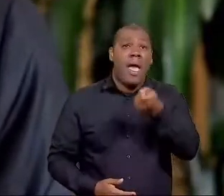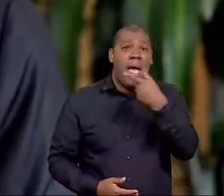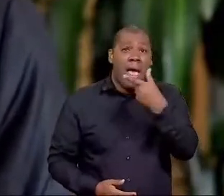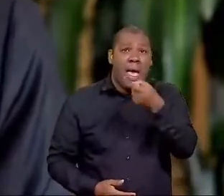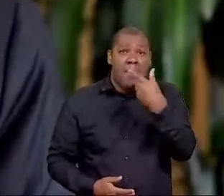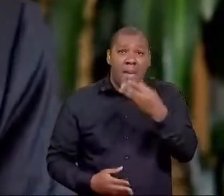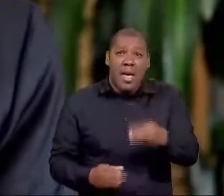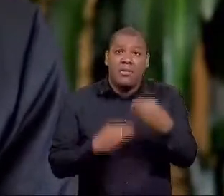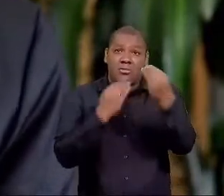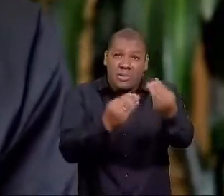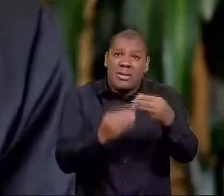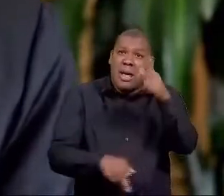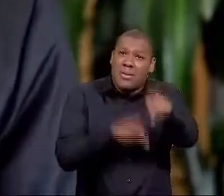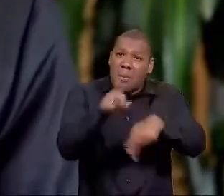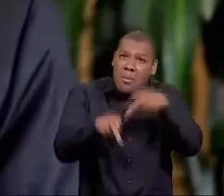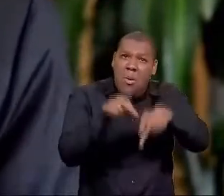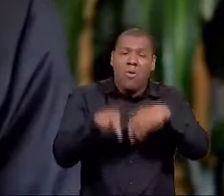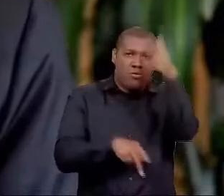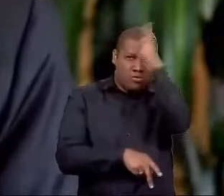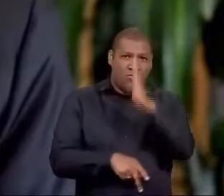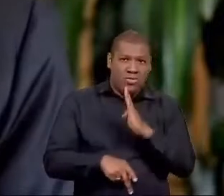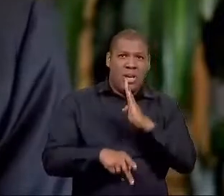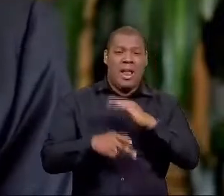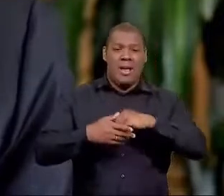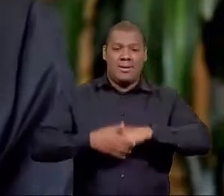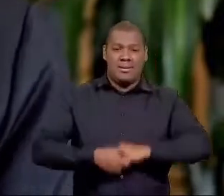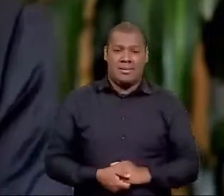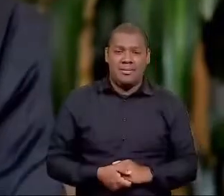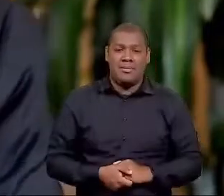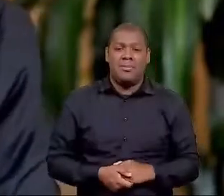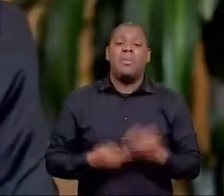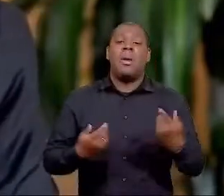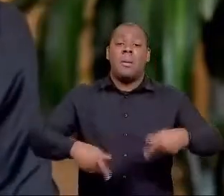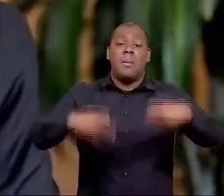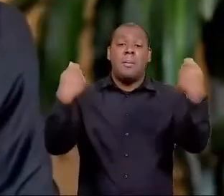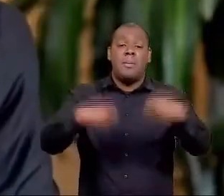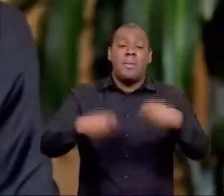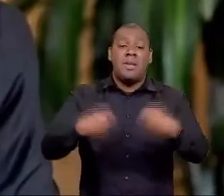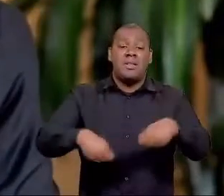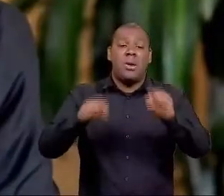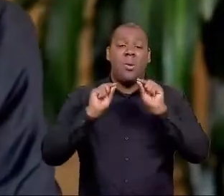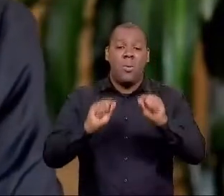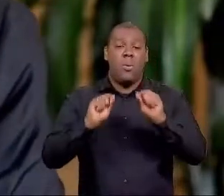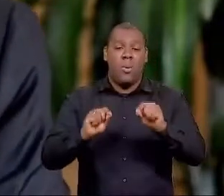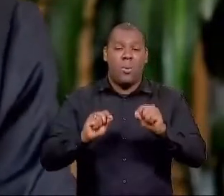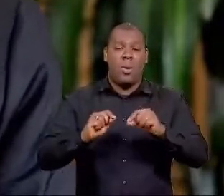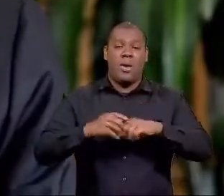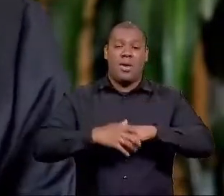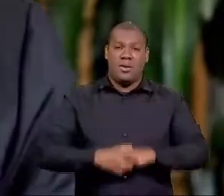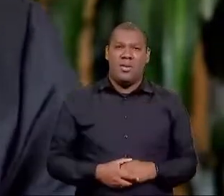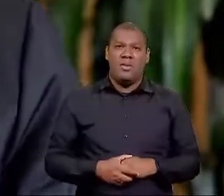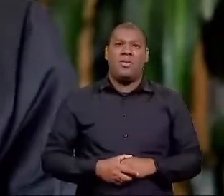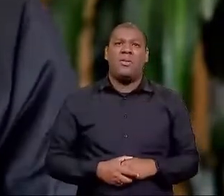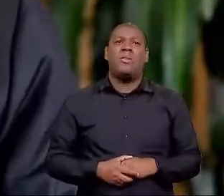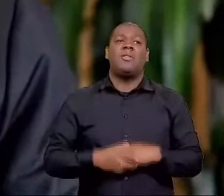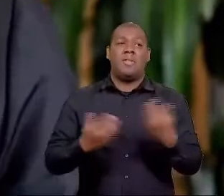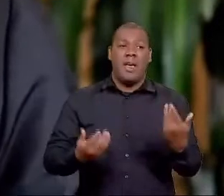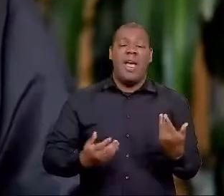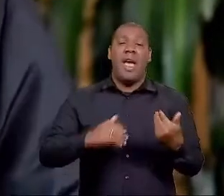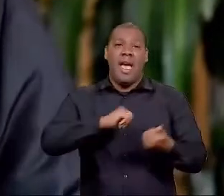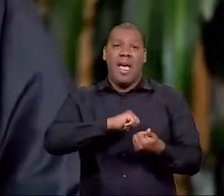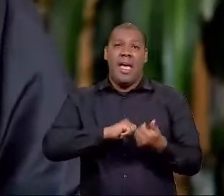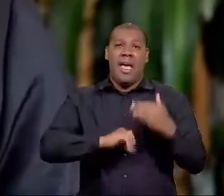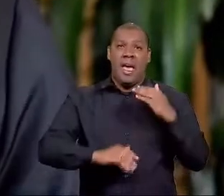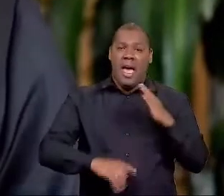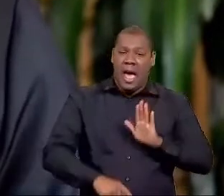Brasil faz. Então o que nós precisamos é aperfeiçoar esse sistema que é extraordinário e que é, sabe, motivo